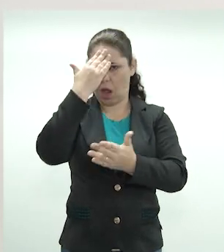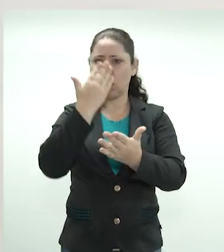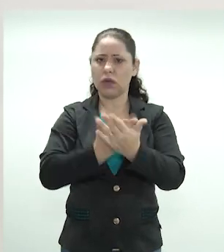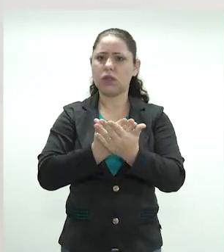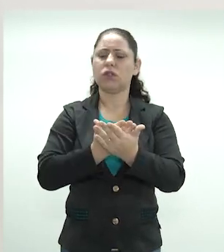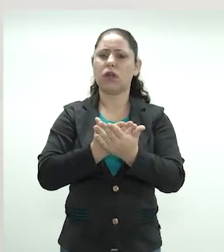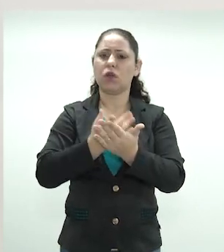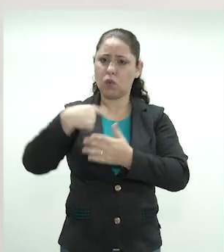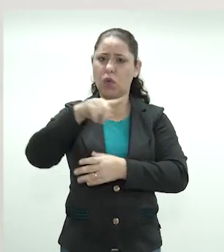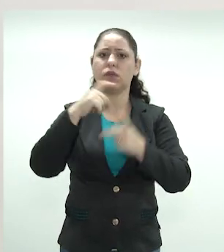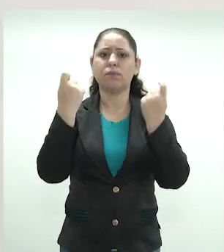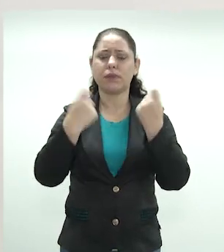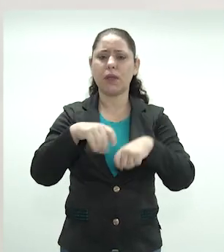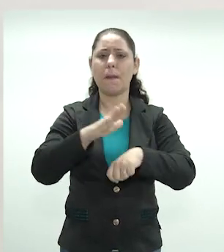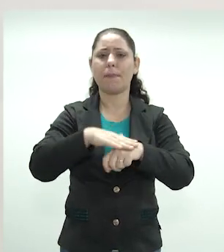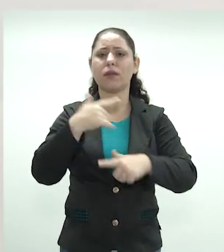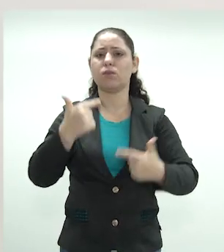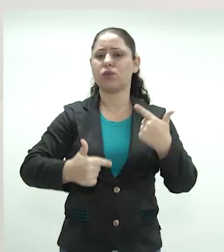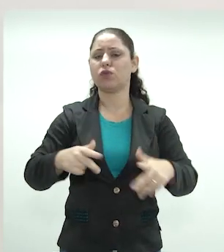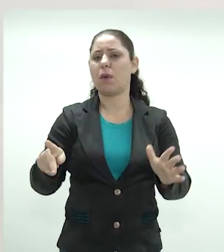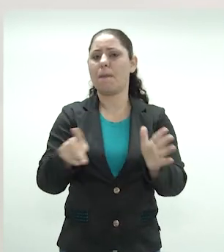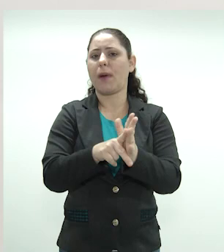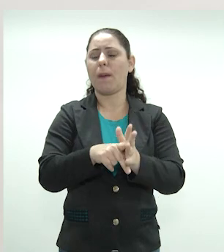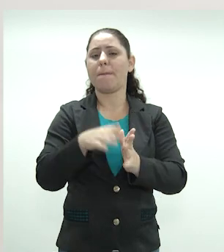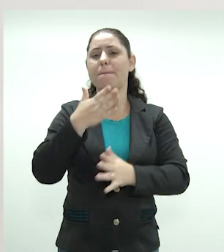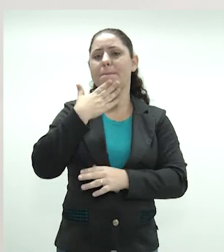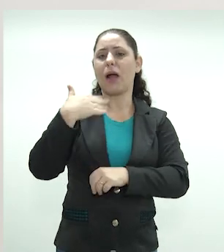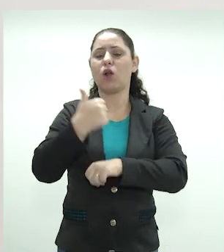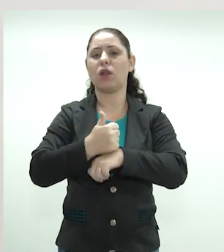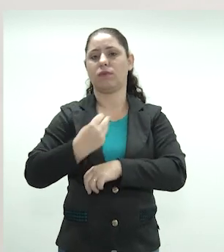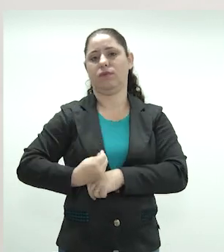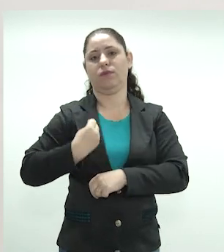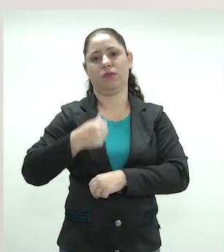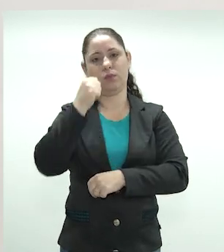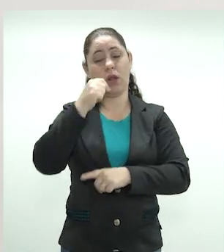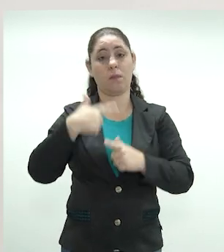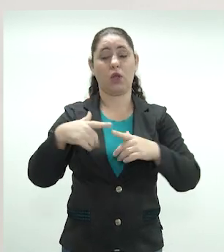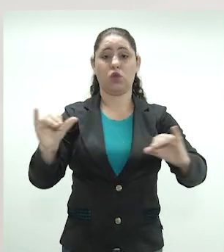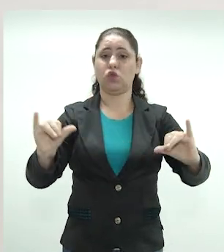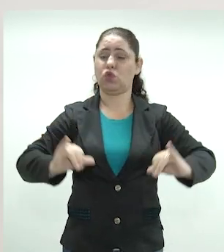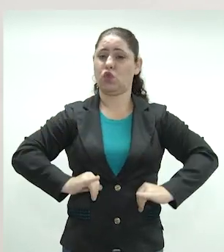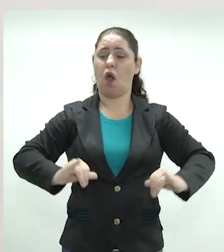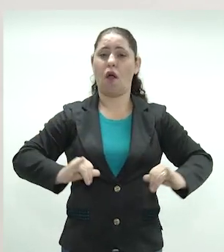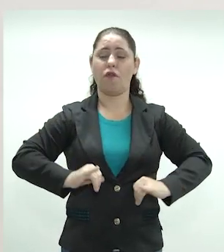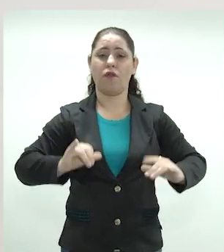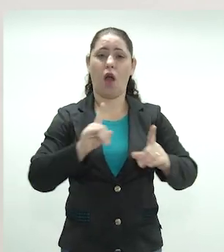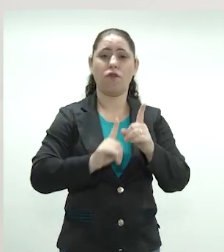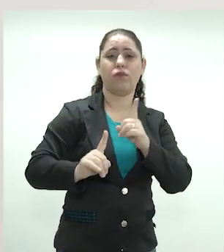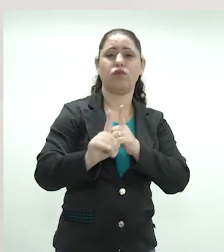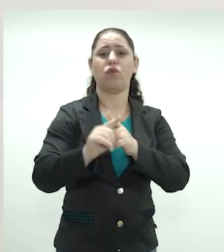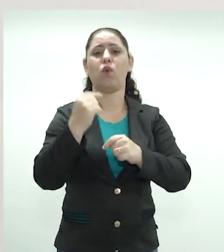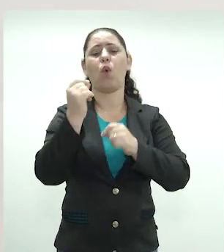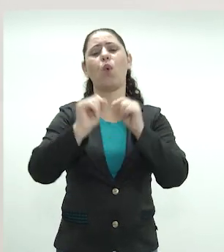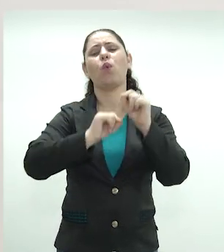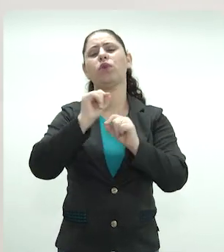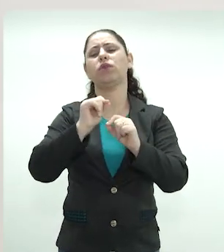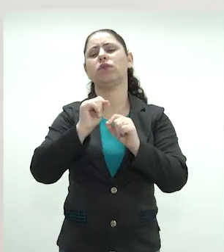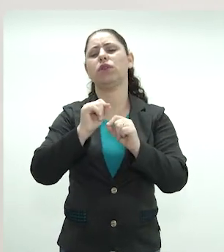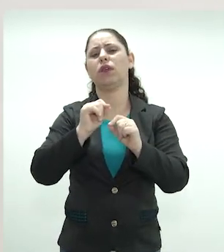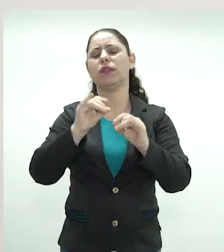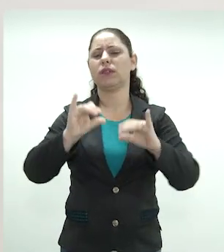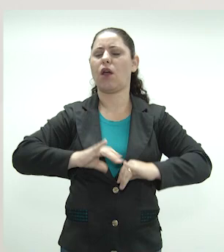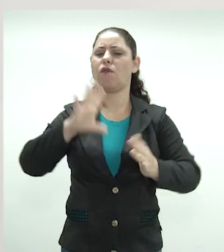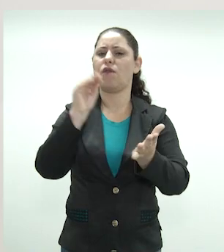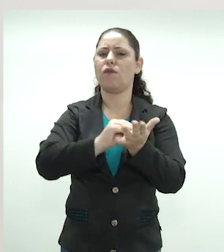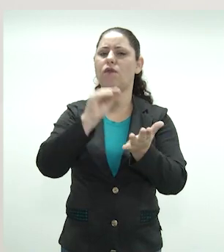que nós precisamos ter mais políticas públicas para melhorar a vida das mulheres, porque nós sofremos na ponta, sentimos na